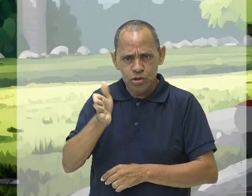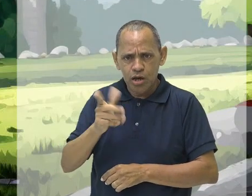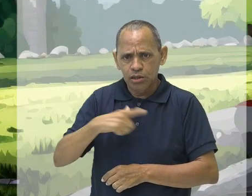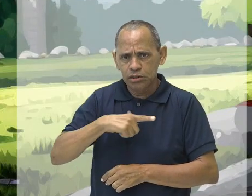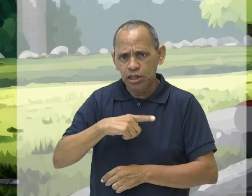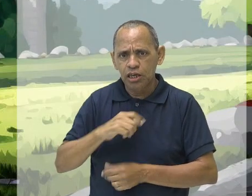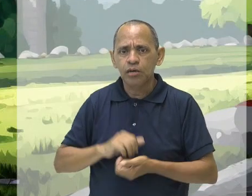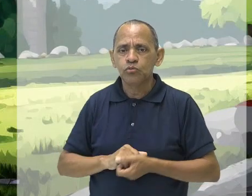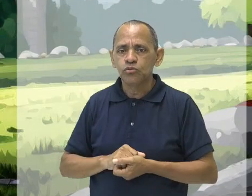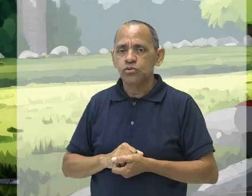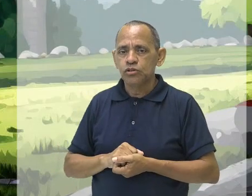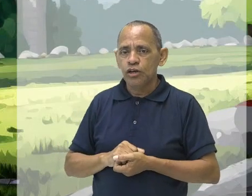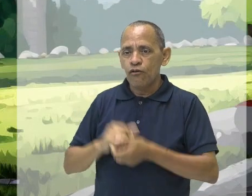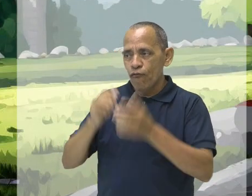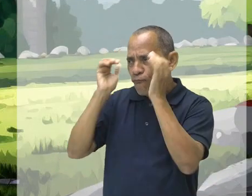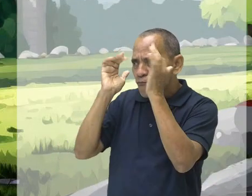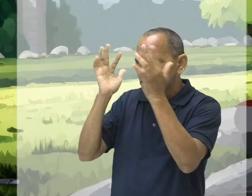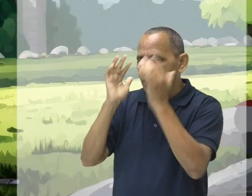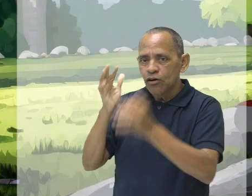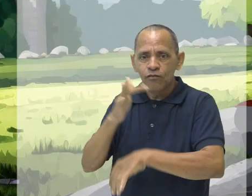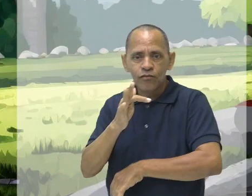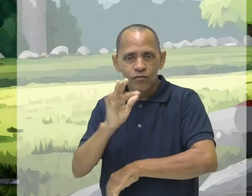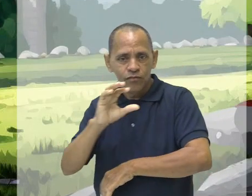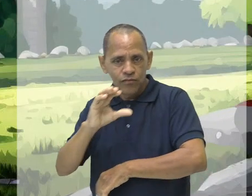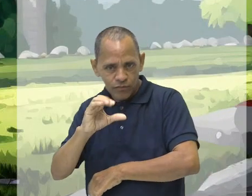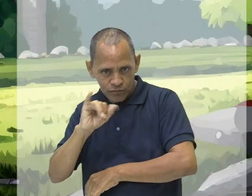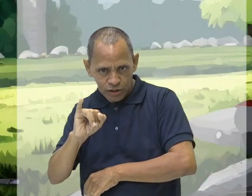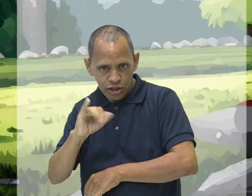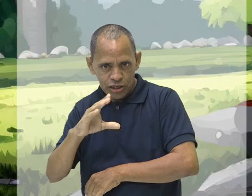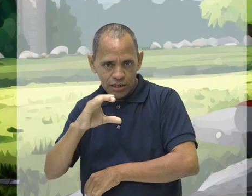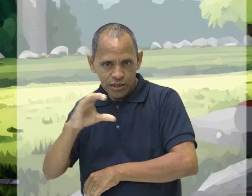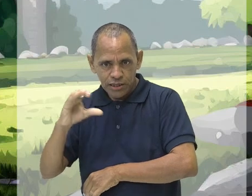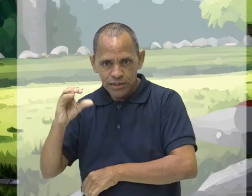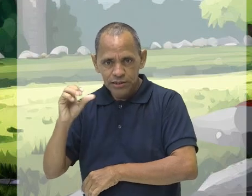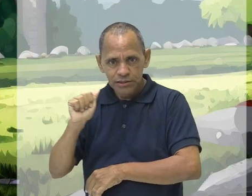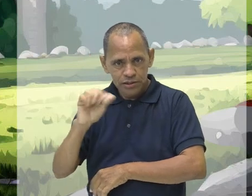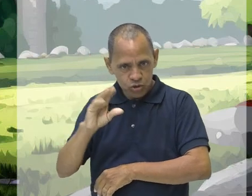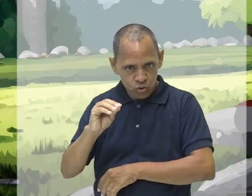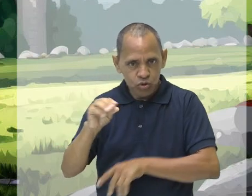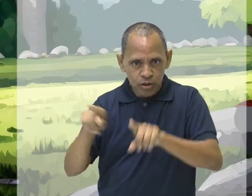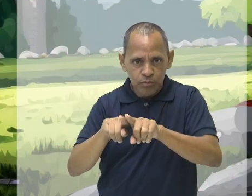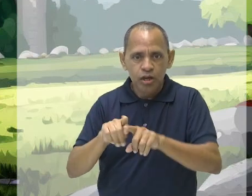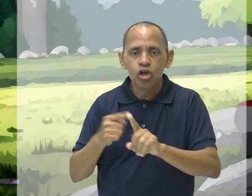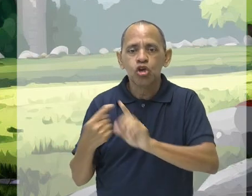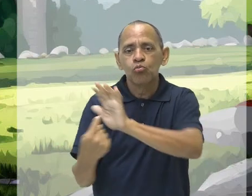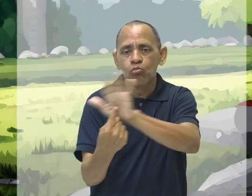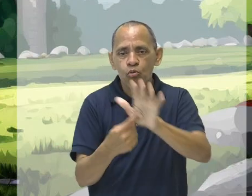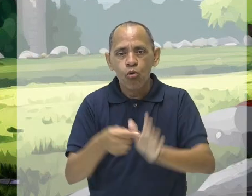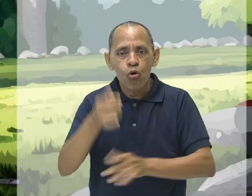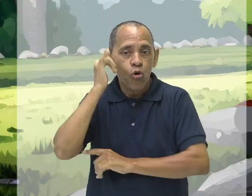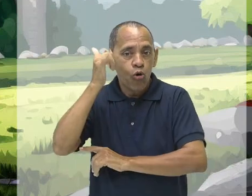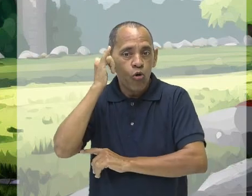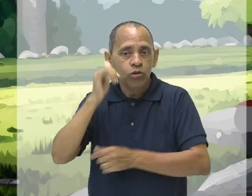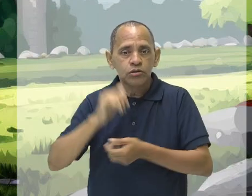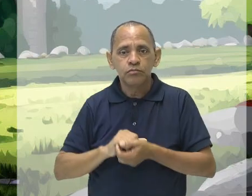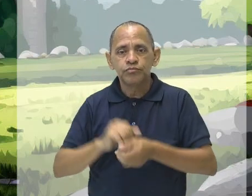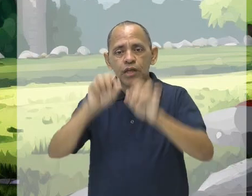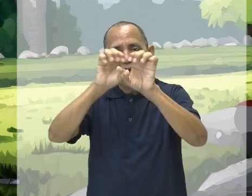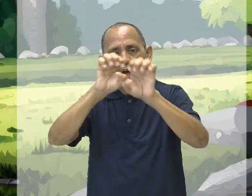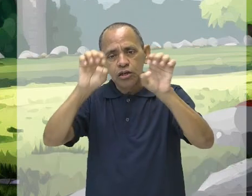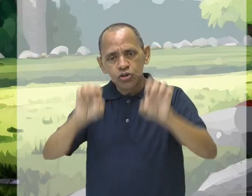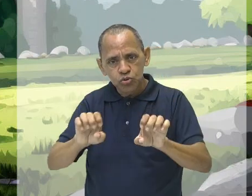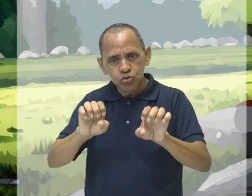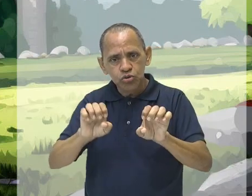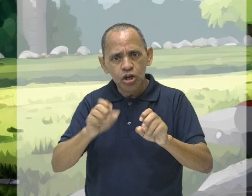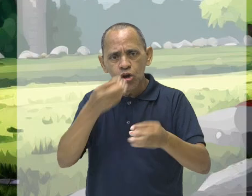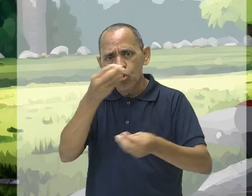inventar algo, né? O que nos mostra esses contos. A estrutura do conto, gente, nós vamos começar a